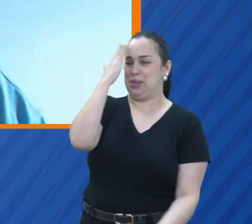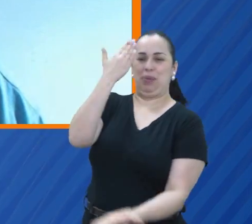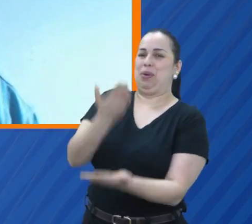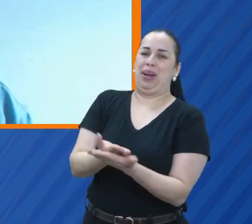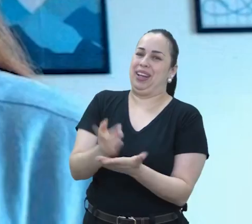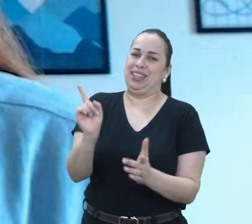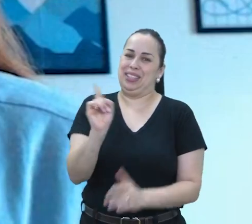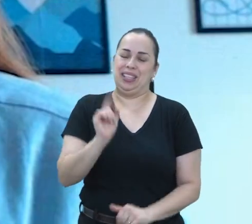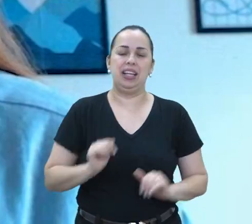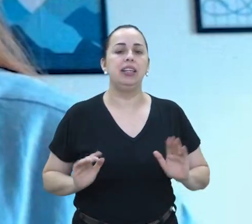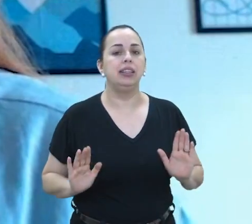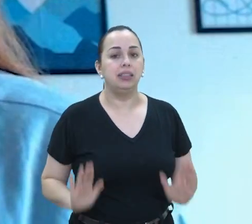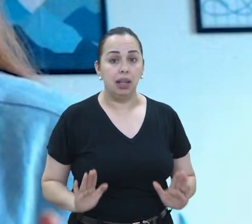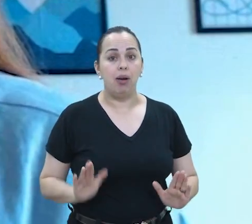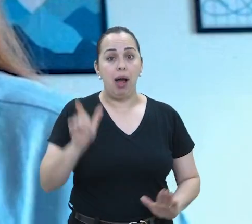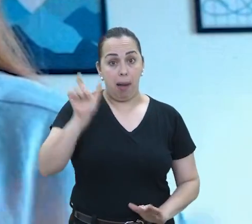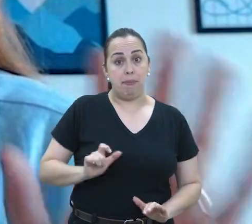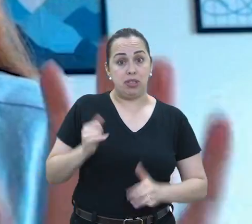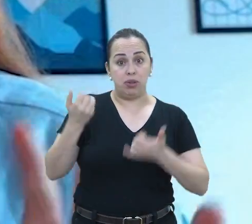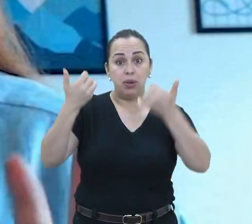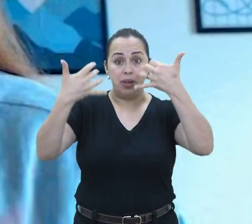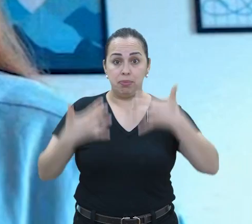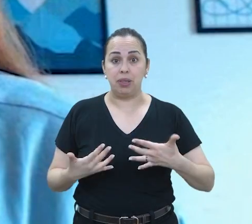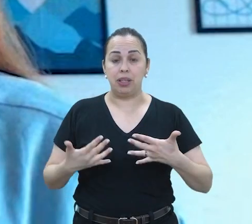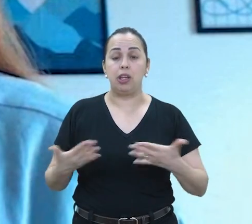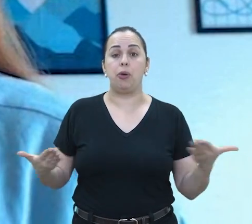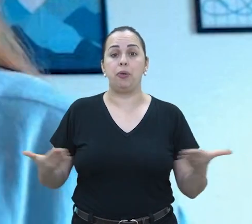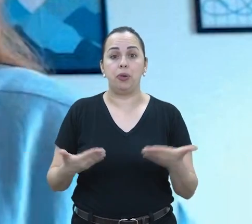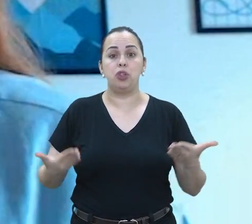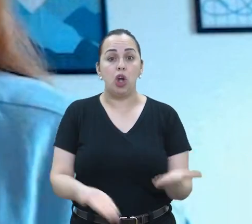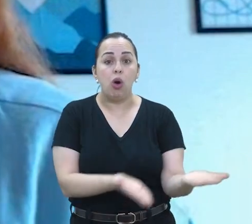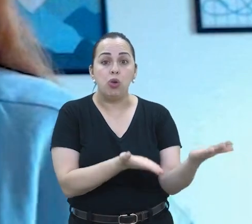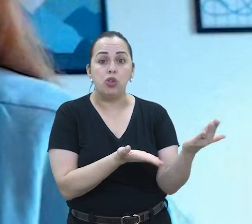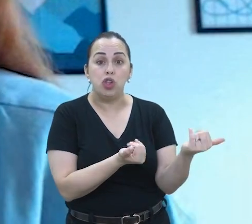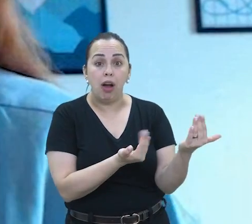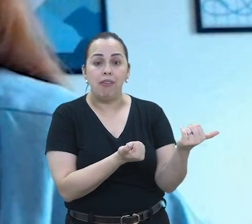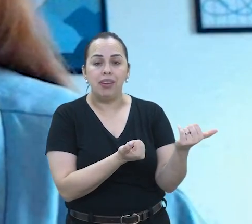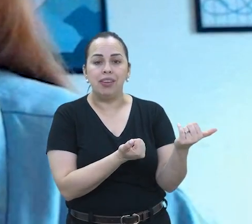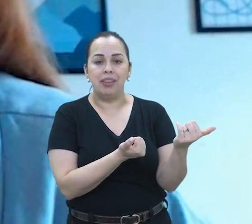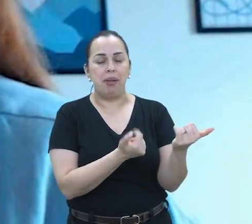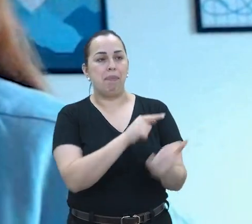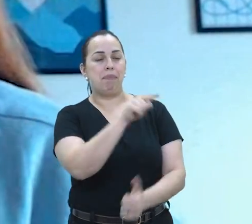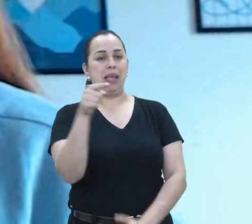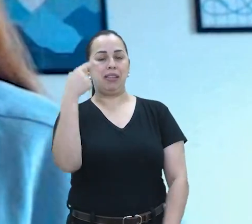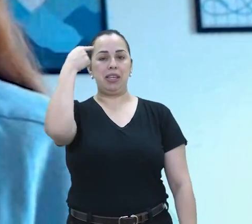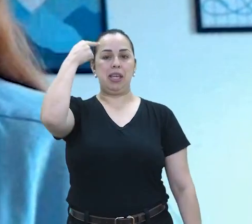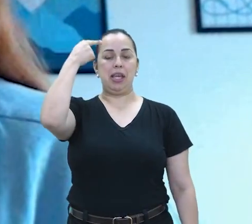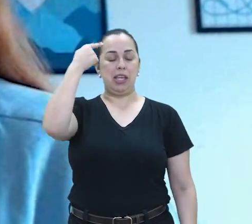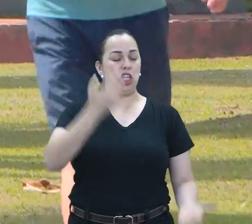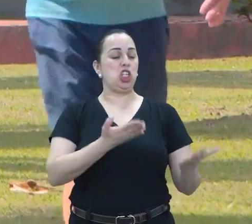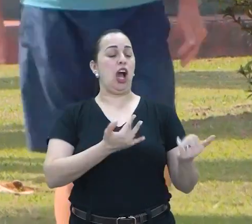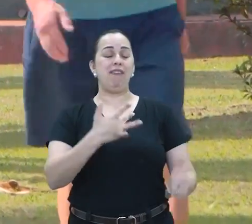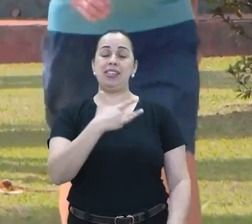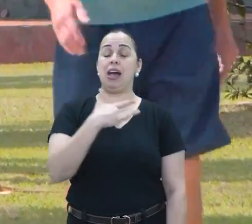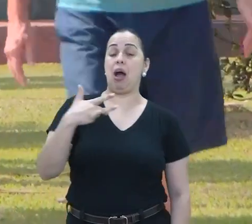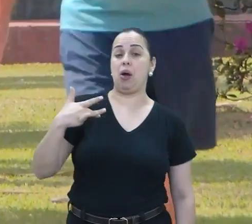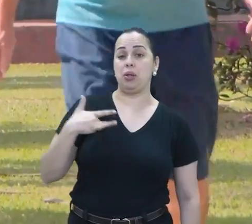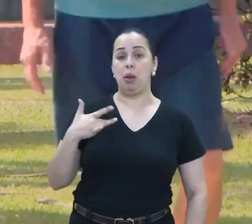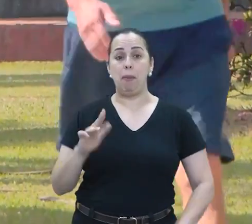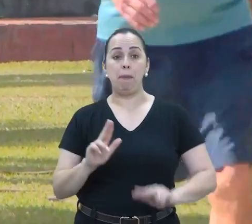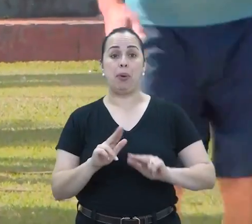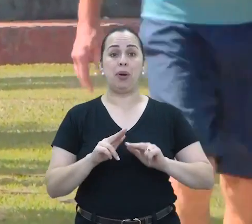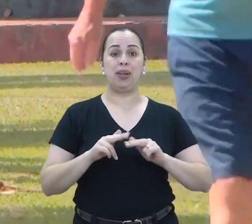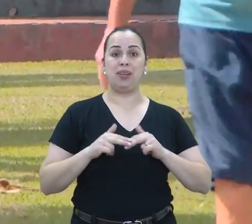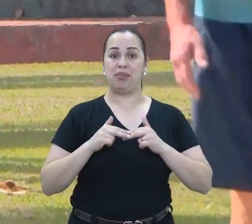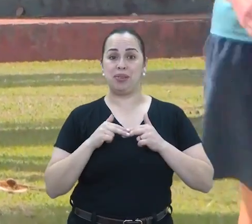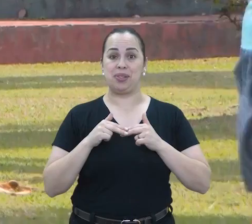em você, né? A psicóloga ainda ressalta que hoje em dia a juventude é encarada como sinônimo de saúde. Por isso,